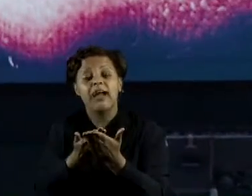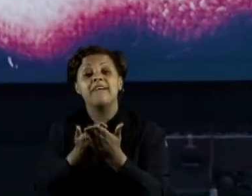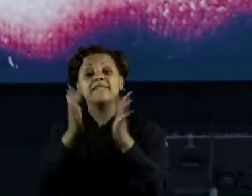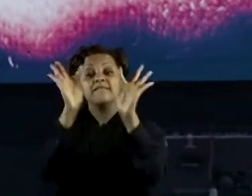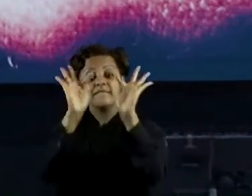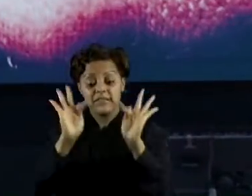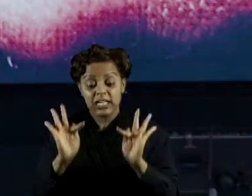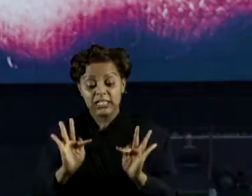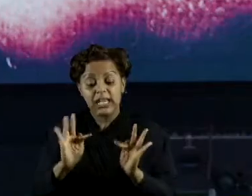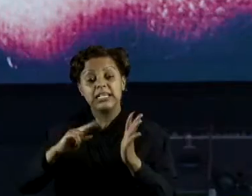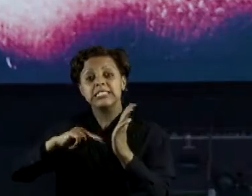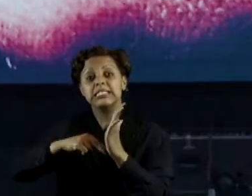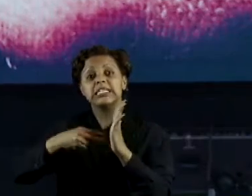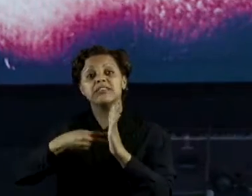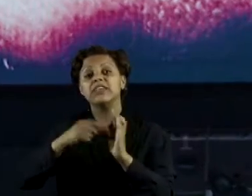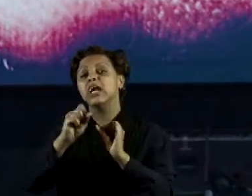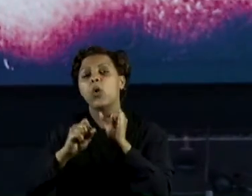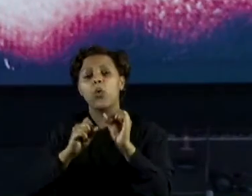seu ikigai.